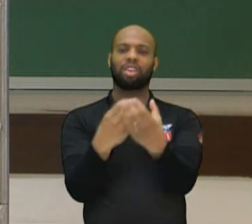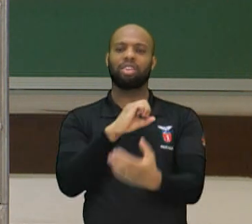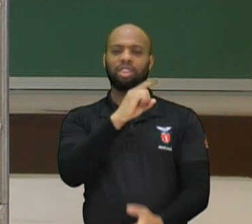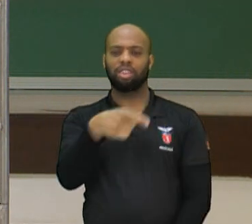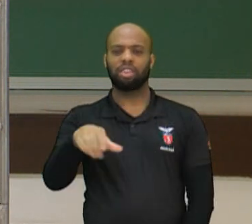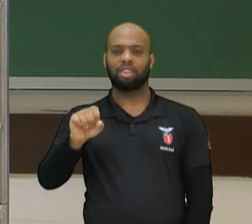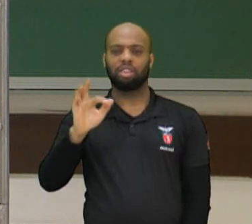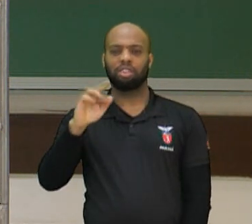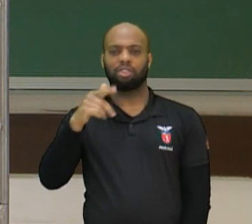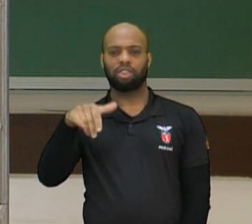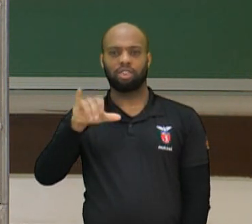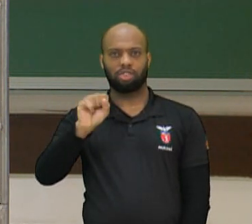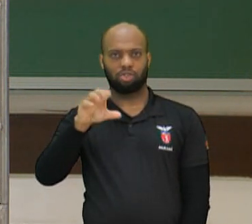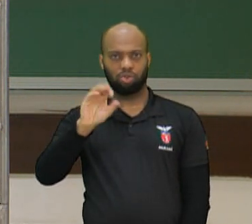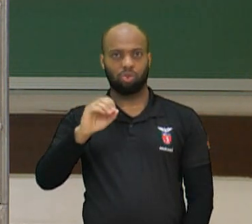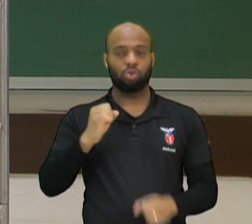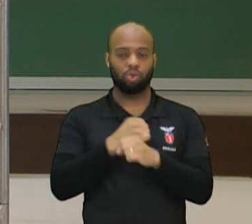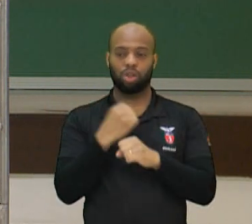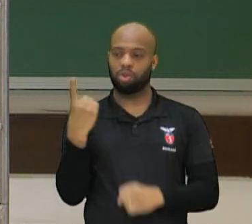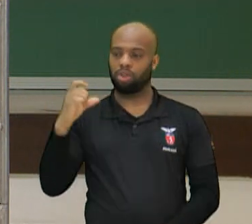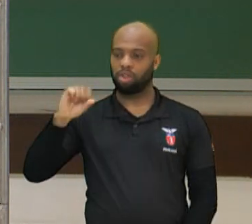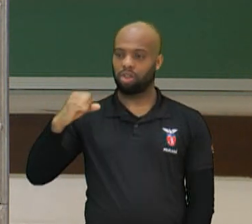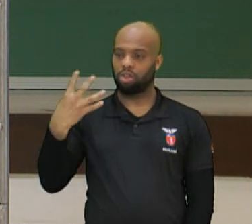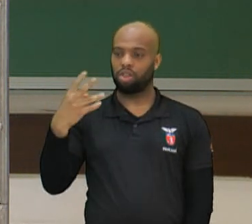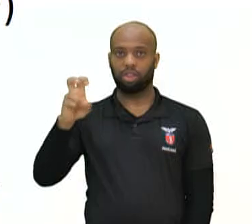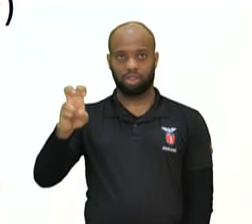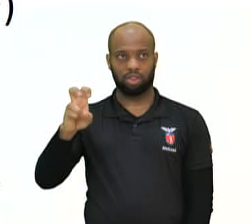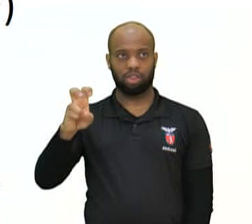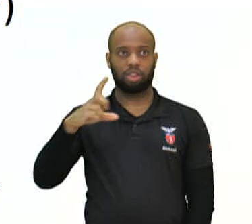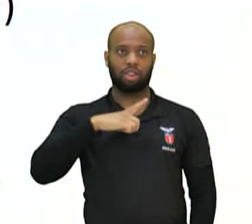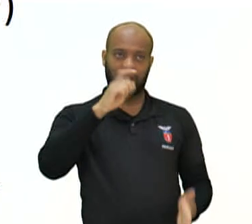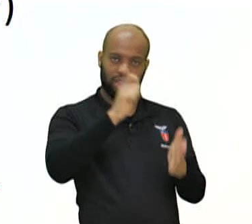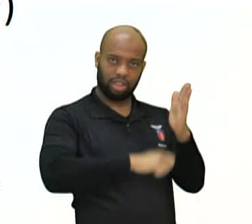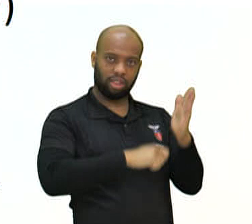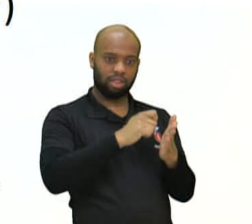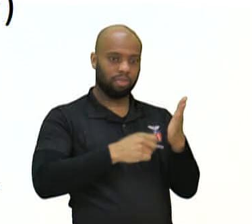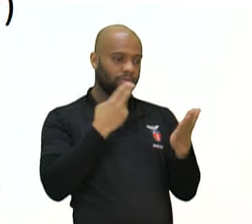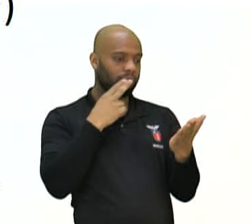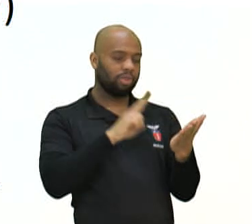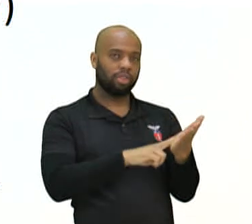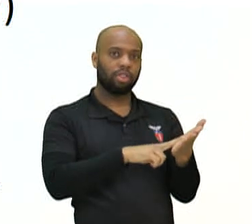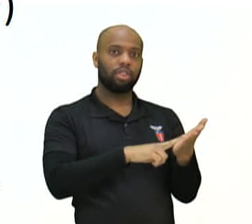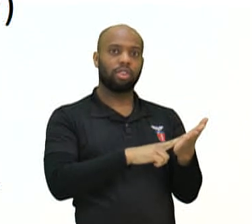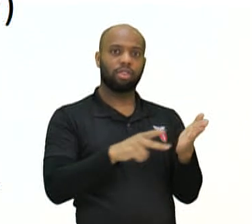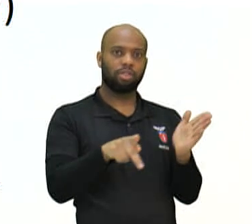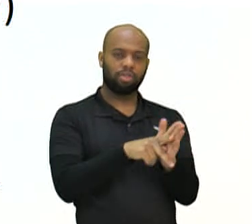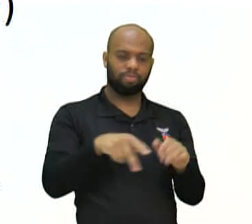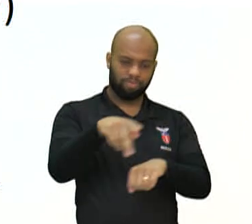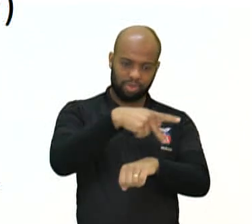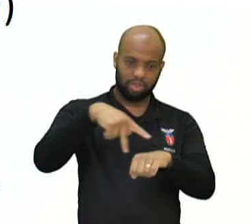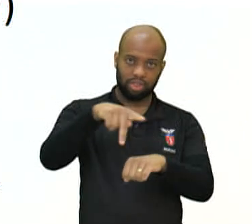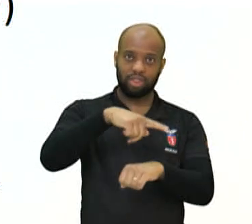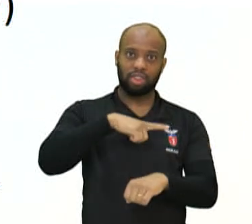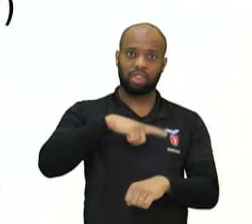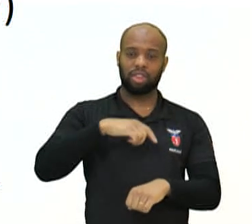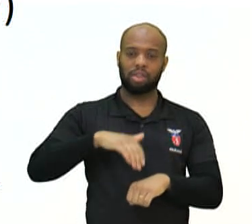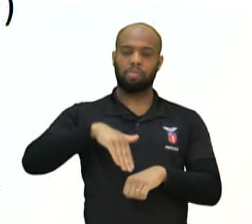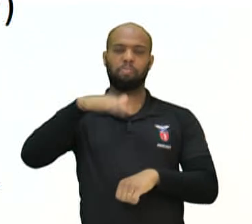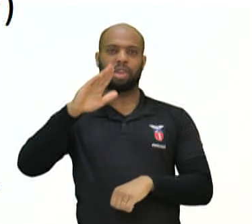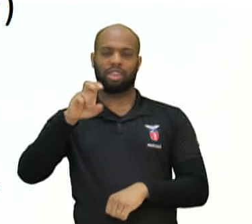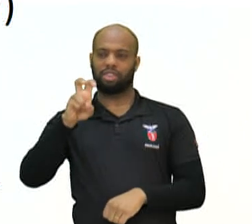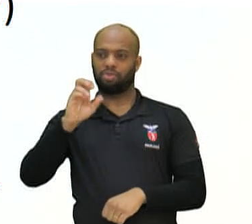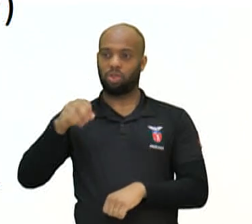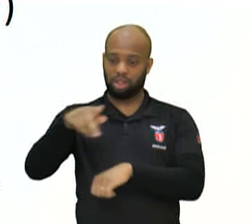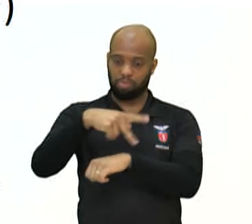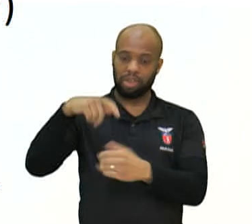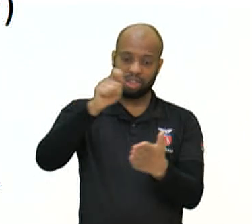em 1945. A assinatura da Carta das Nações, feita por mais de 50